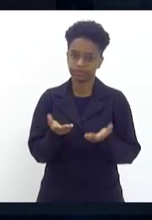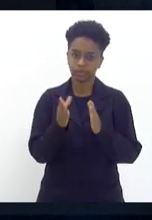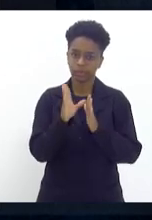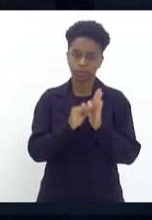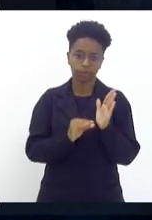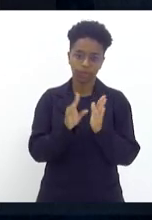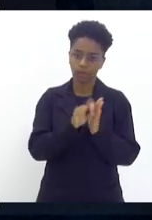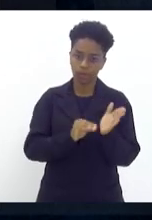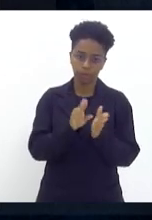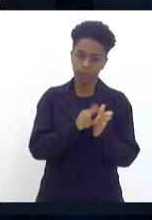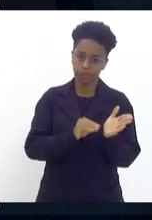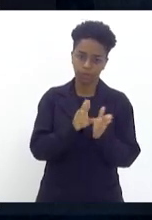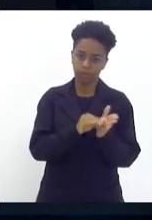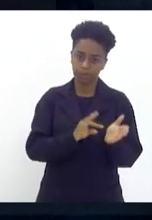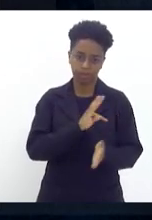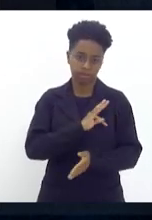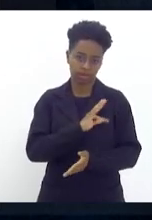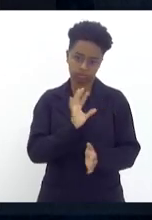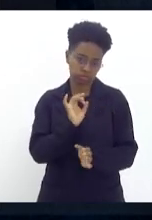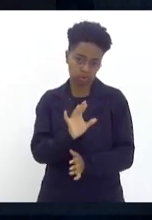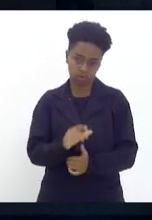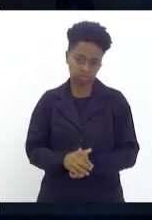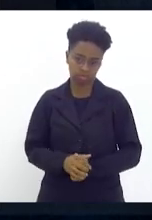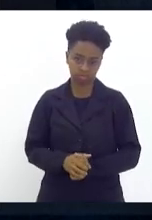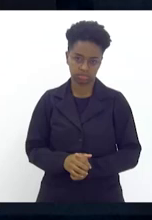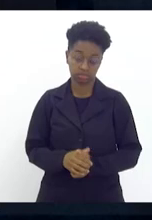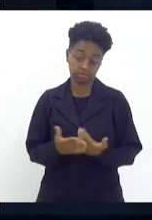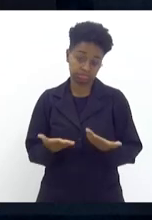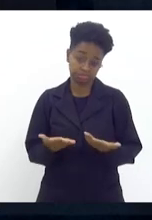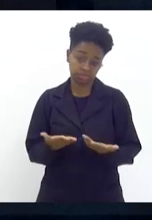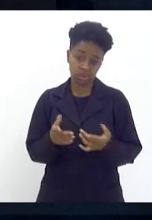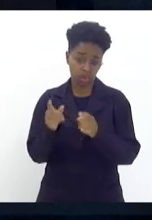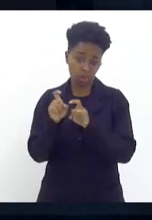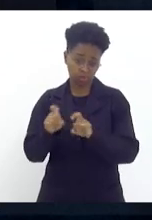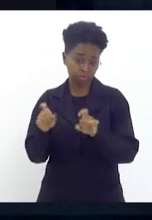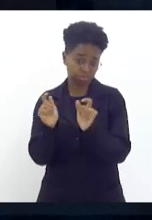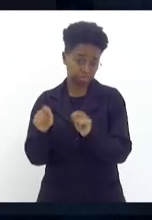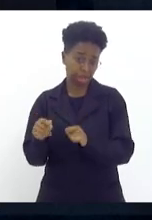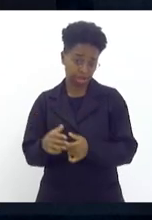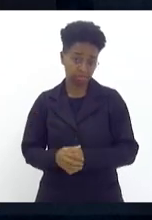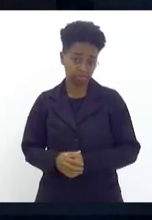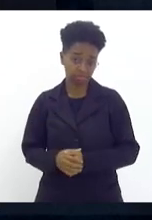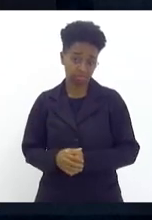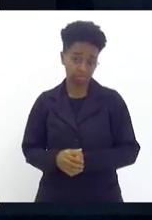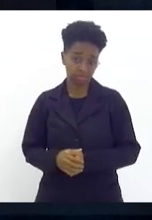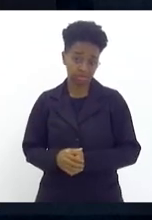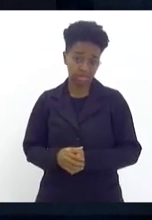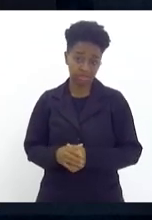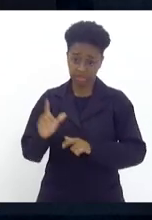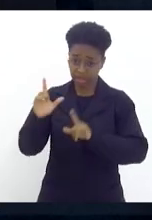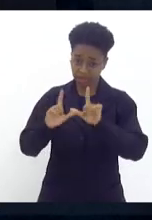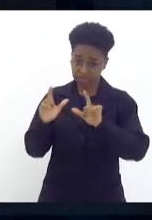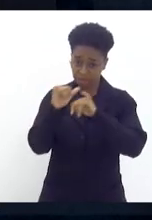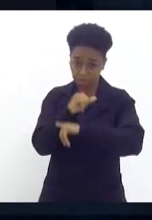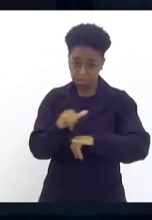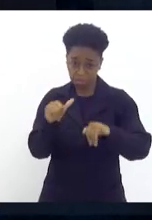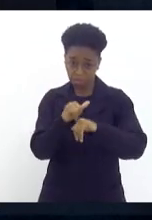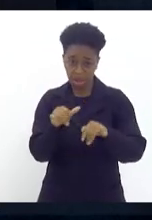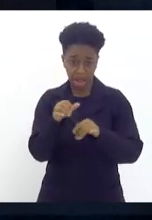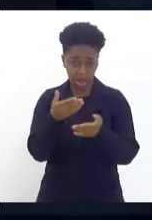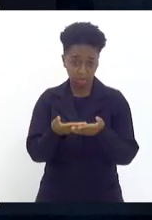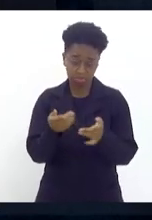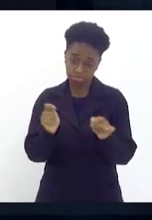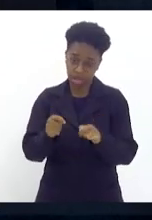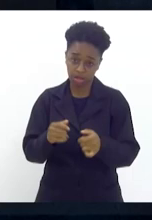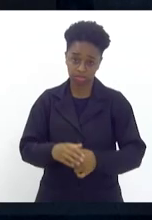reprodutor de técnicas. Aí, meu filho, um computador faz isso, uma teleaula faz isso. Né? Qualquer um pode